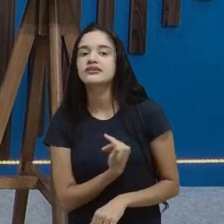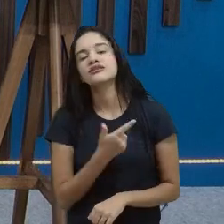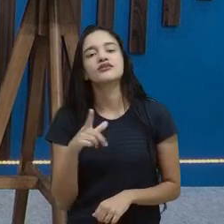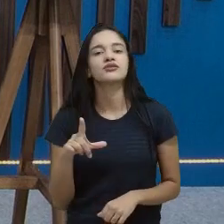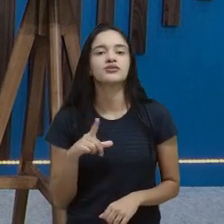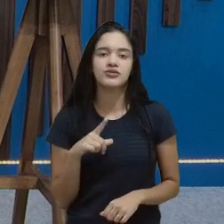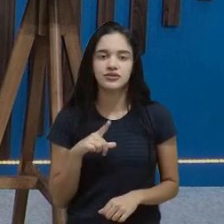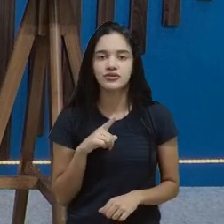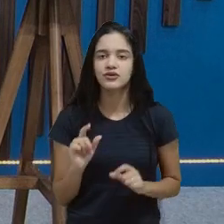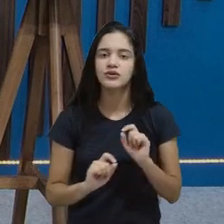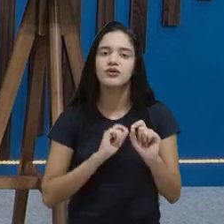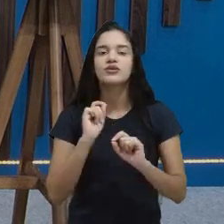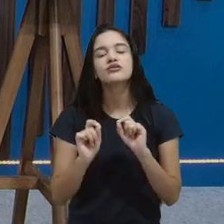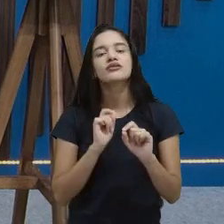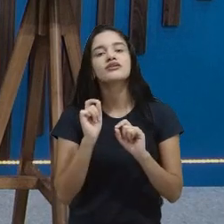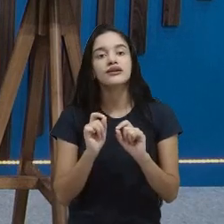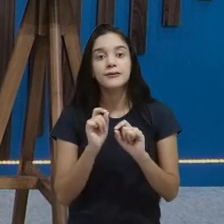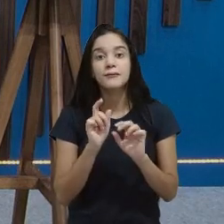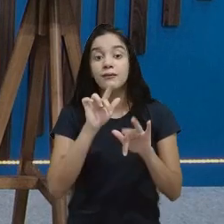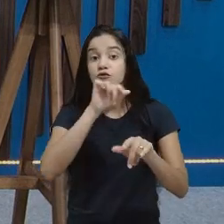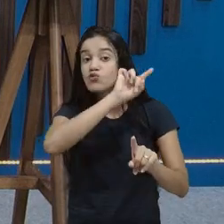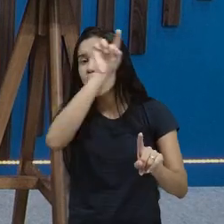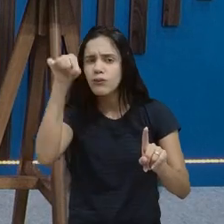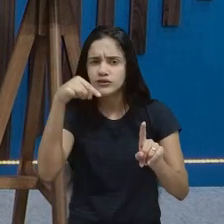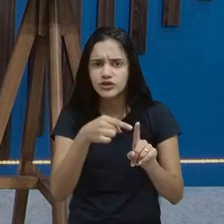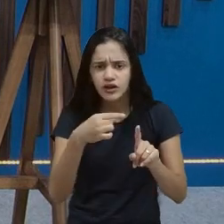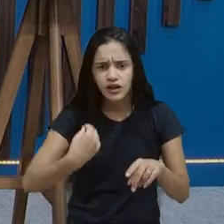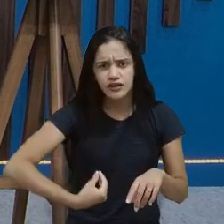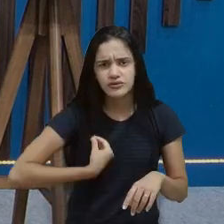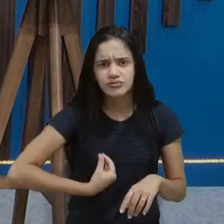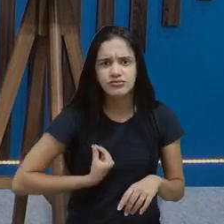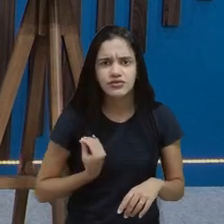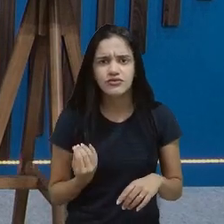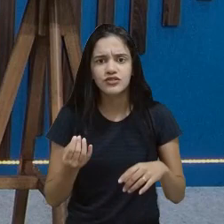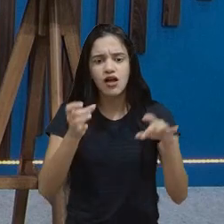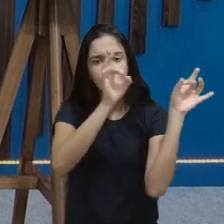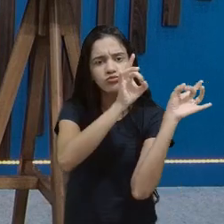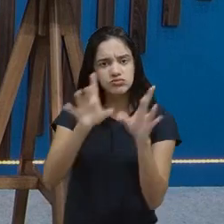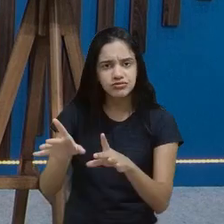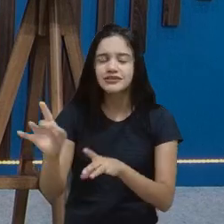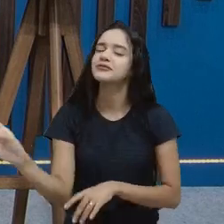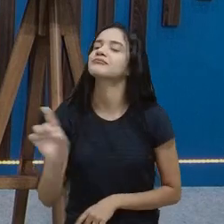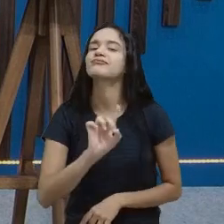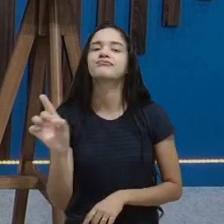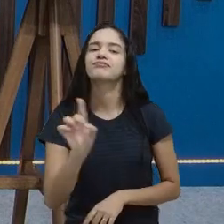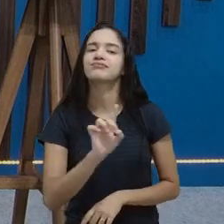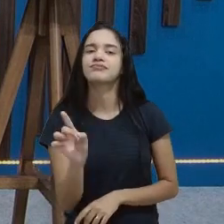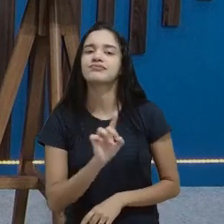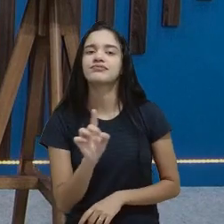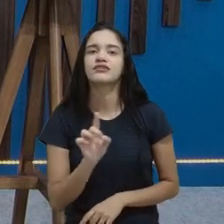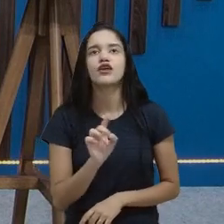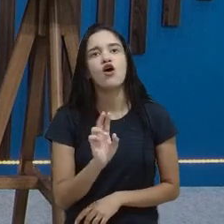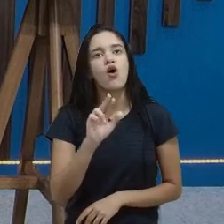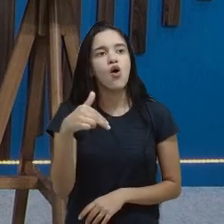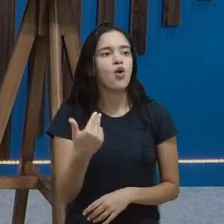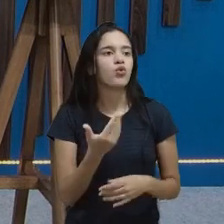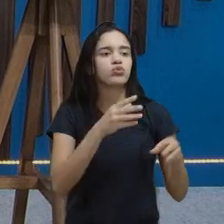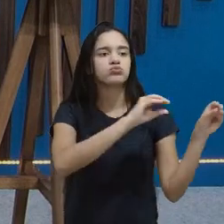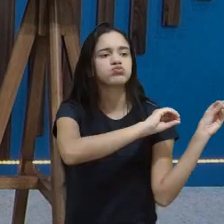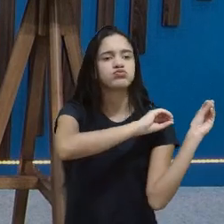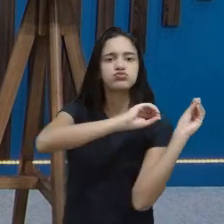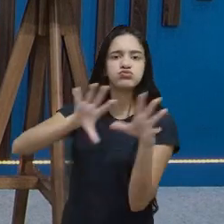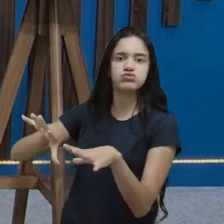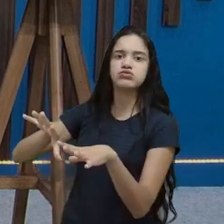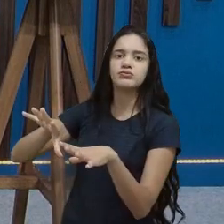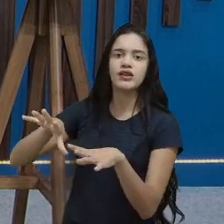temos um propósito. A nossa vida não está assim, lançada, não é, ao léu, ou foi lançada